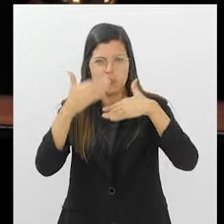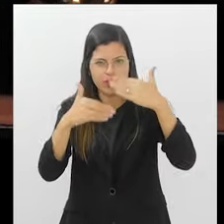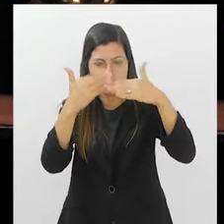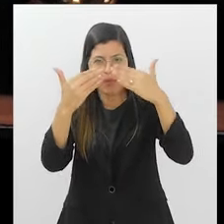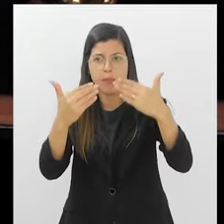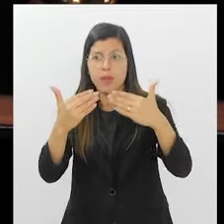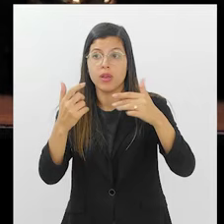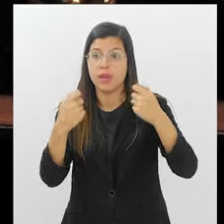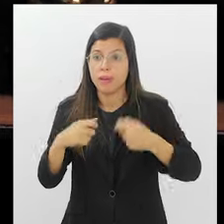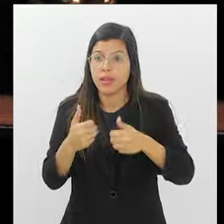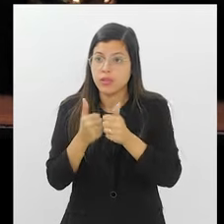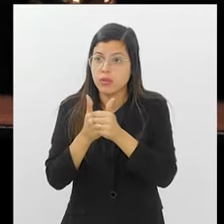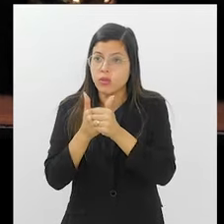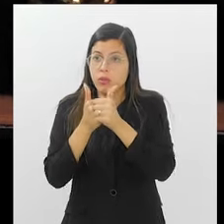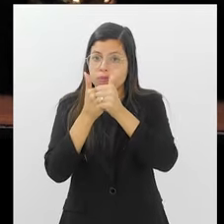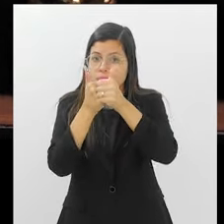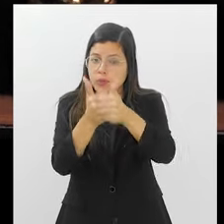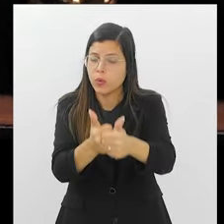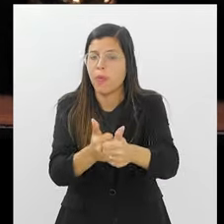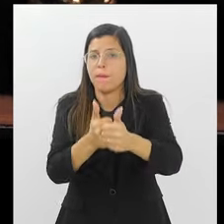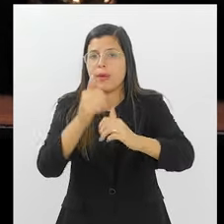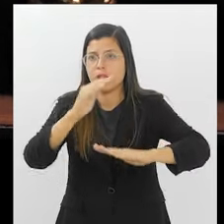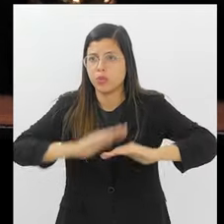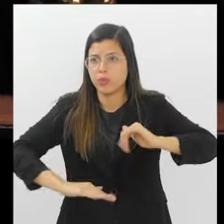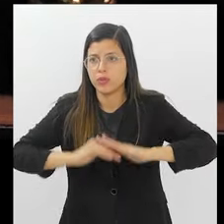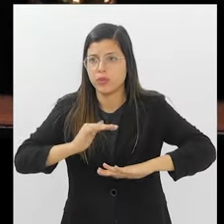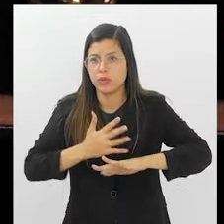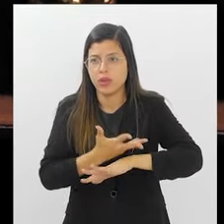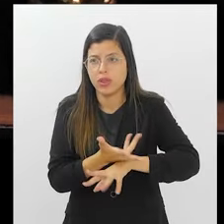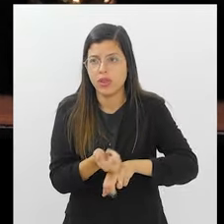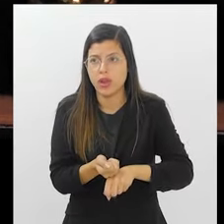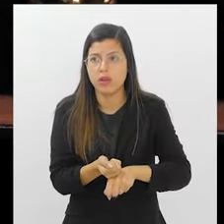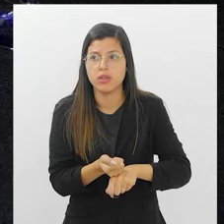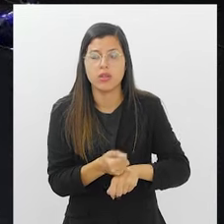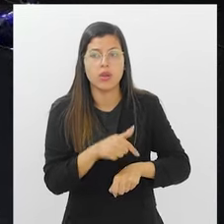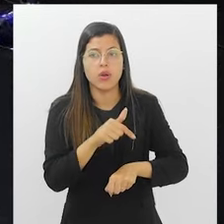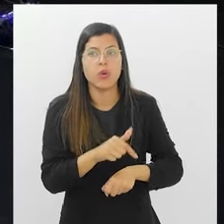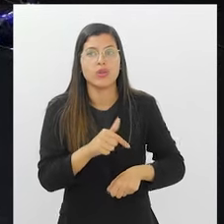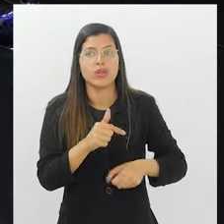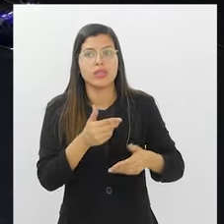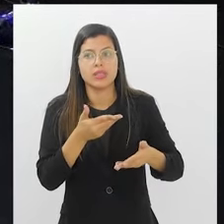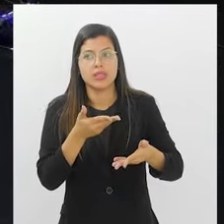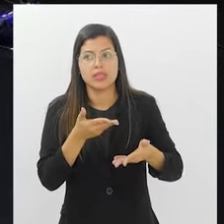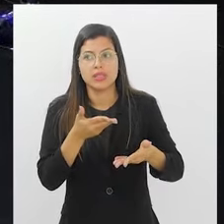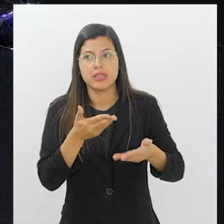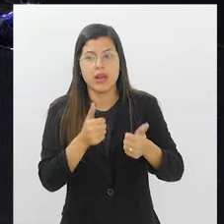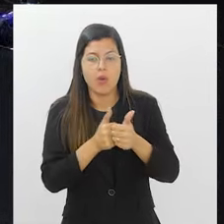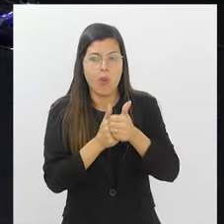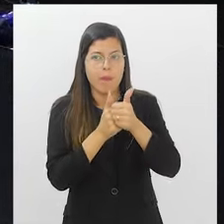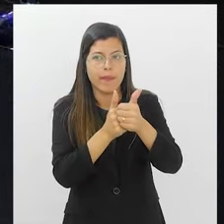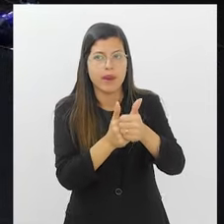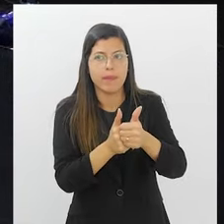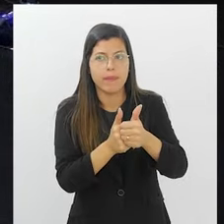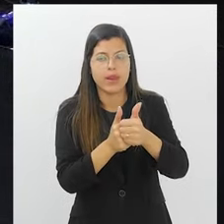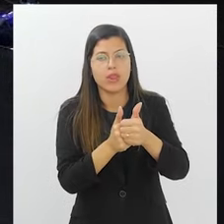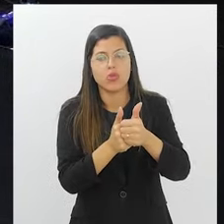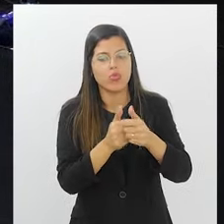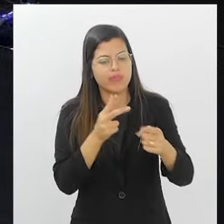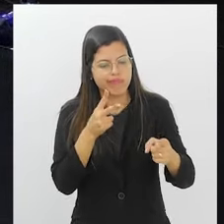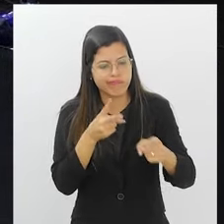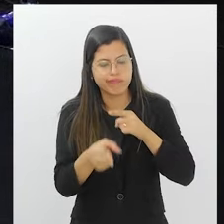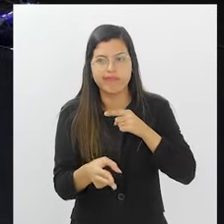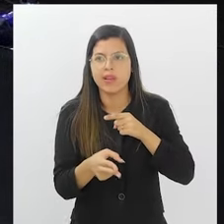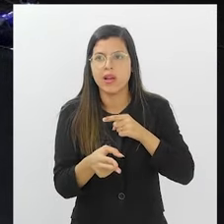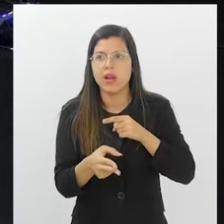demanda muito de um acompanhamento multidisciplinar. E quando esse acompanhamento é interrompido? A gente